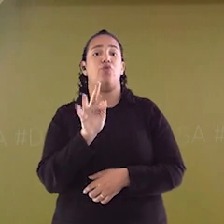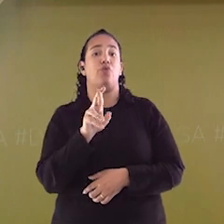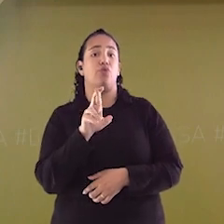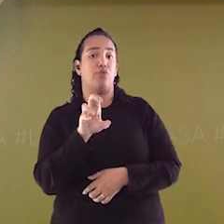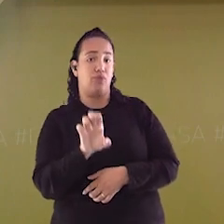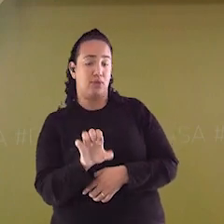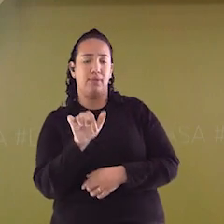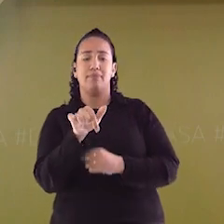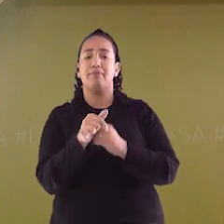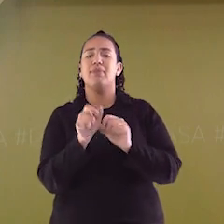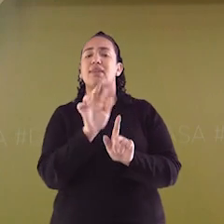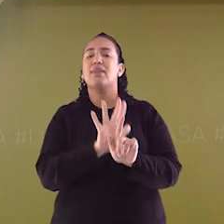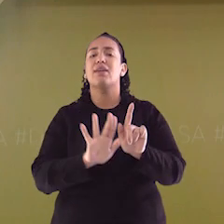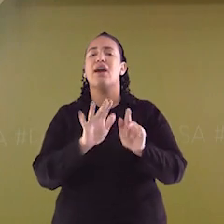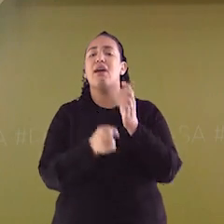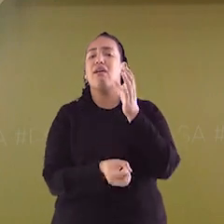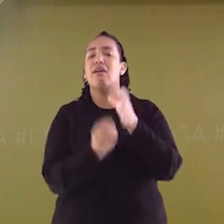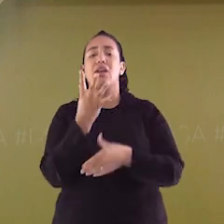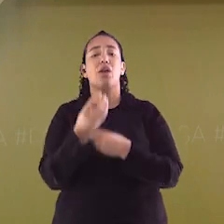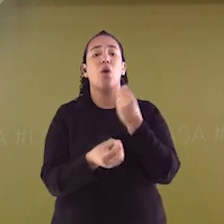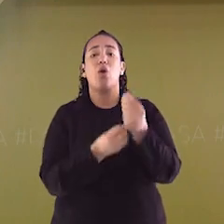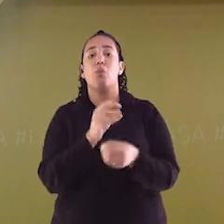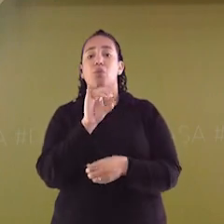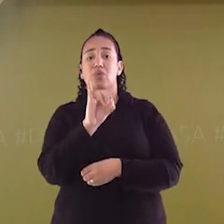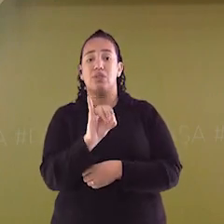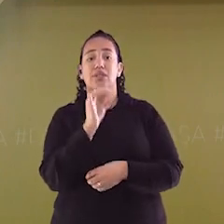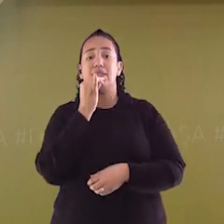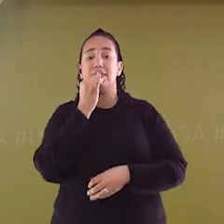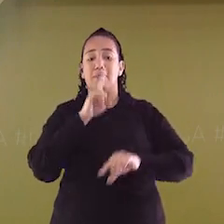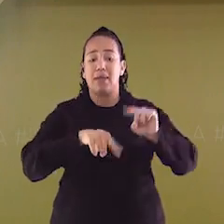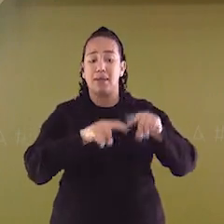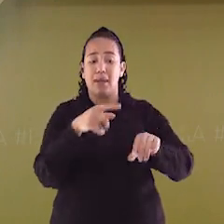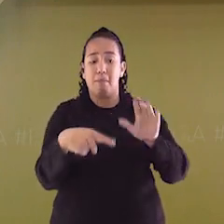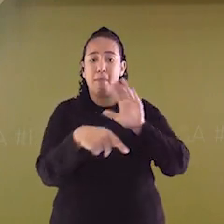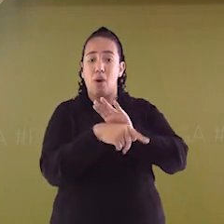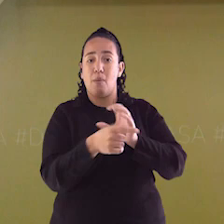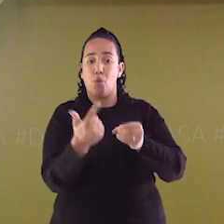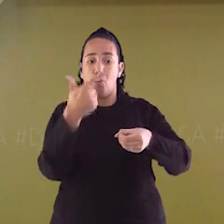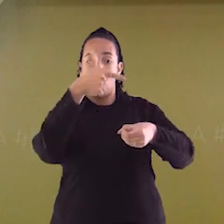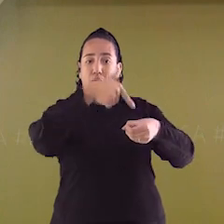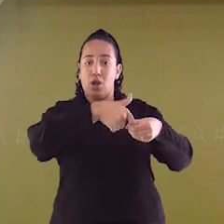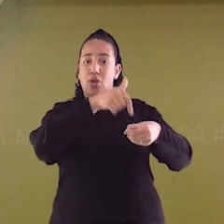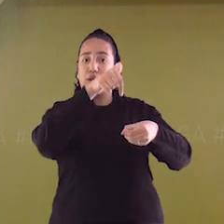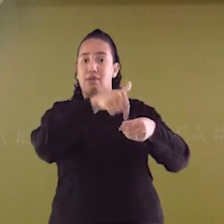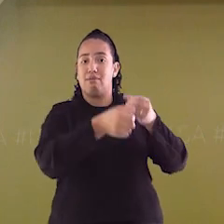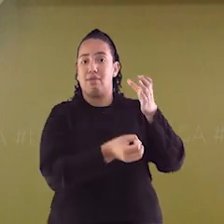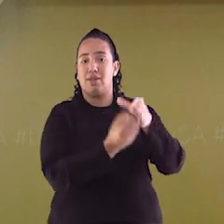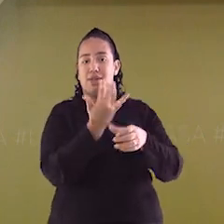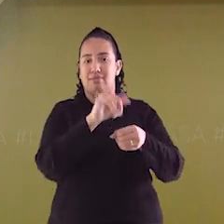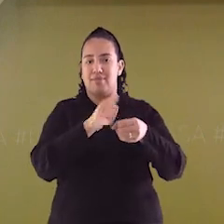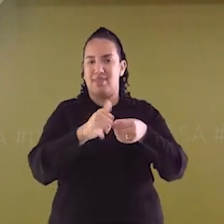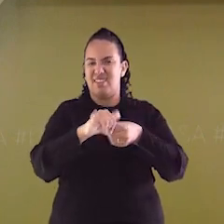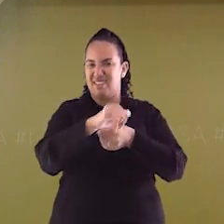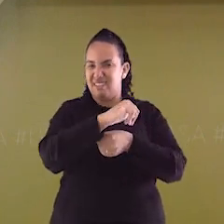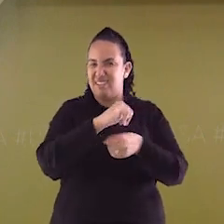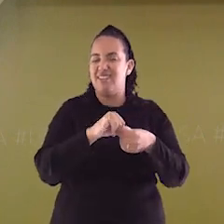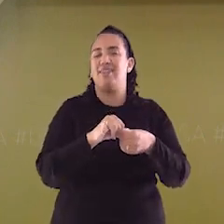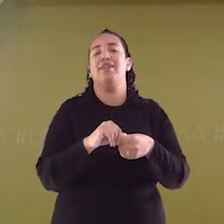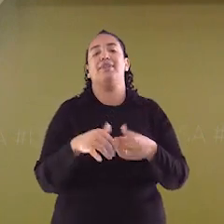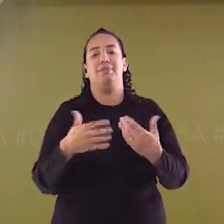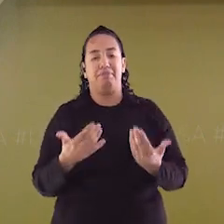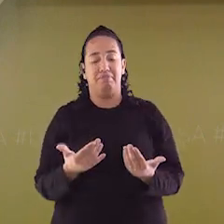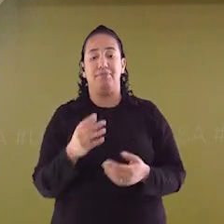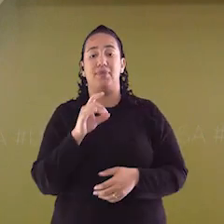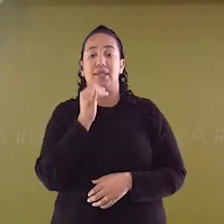gases, eles surgem quando a gente queima derivados de petróleo, ou seja, produtos que vêm do petróleo, como por exemplo o